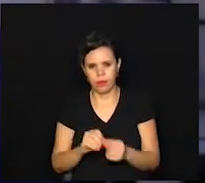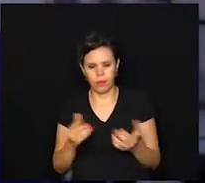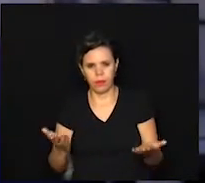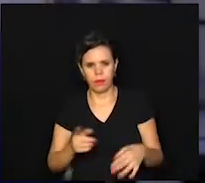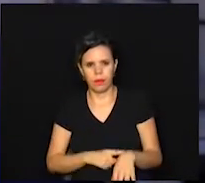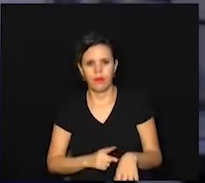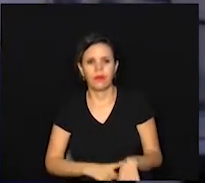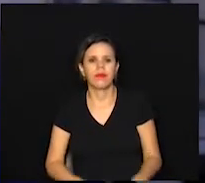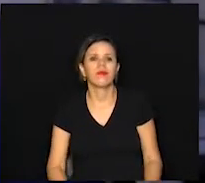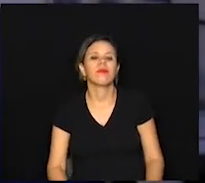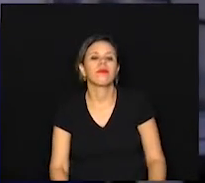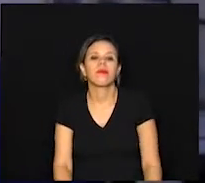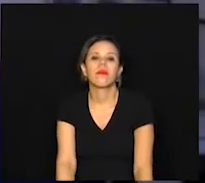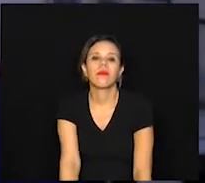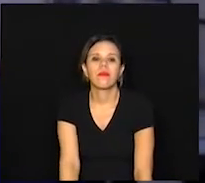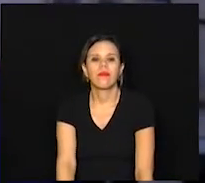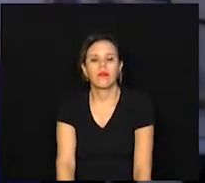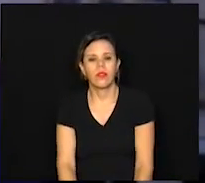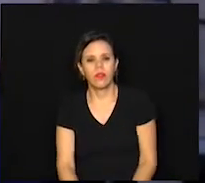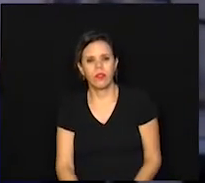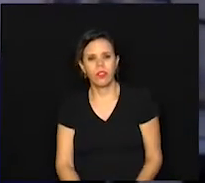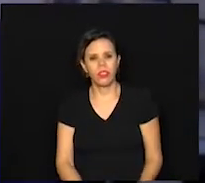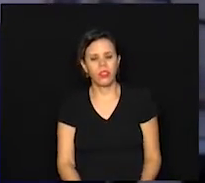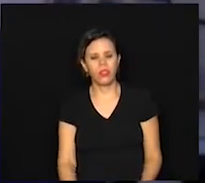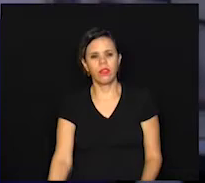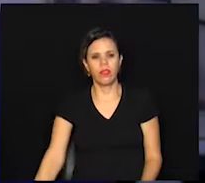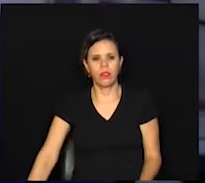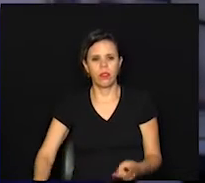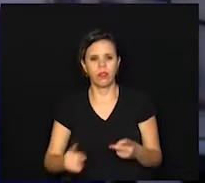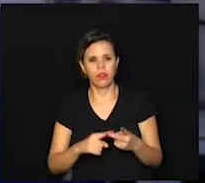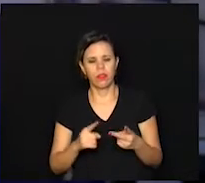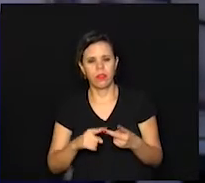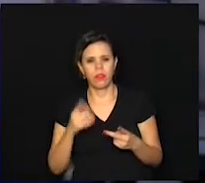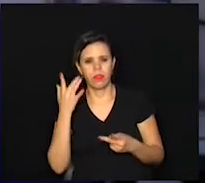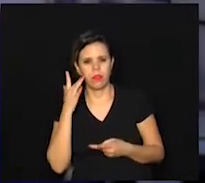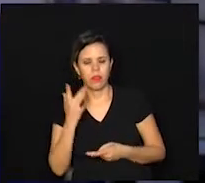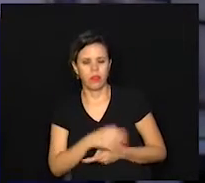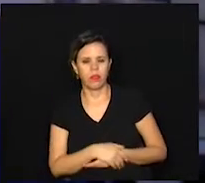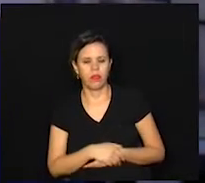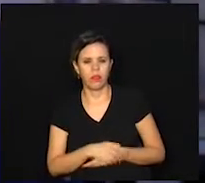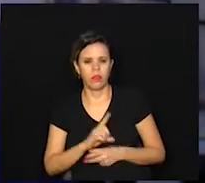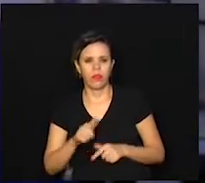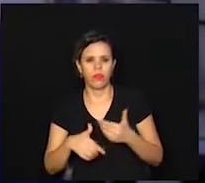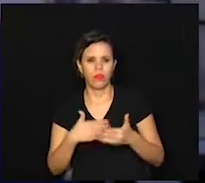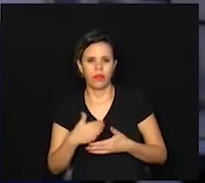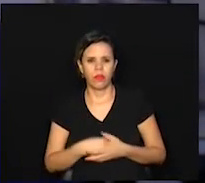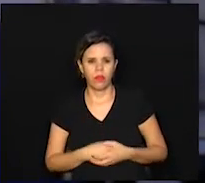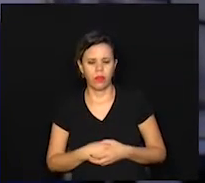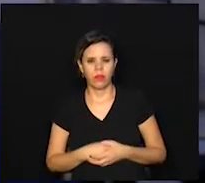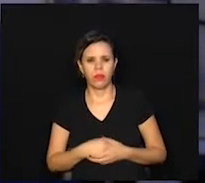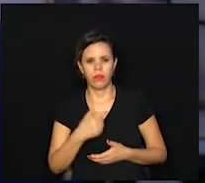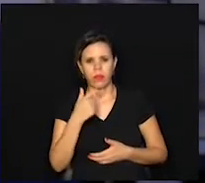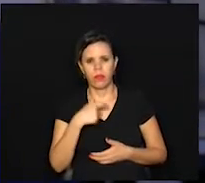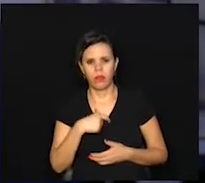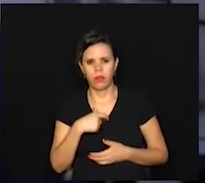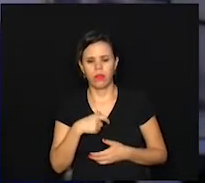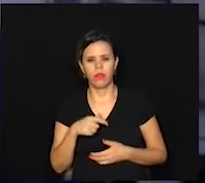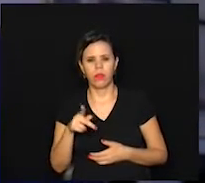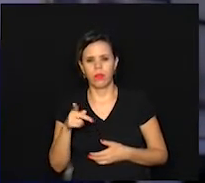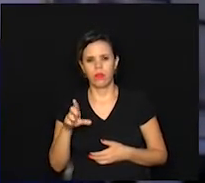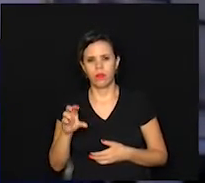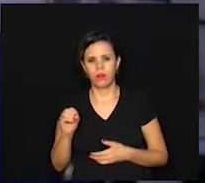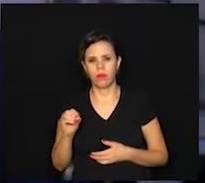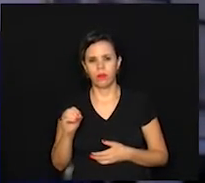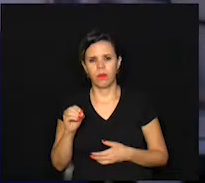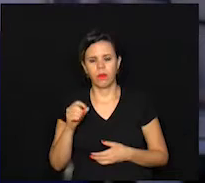momento. Segunda coisa, né? Eu acho que todo o processo, né? Eu sou muito paulo freireano,